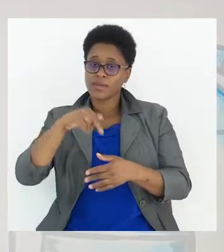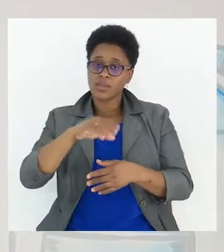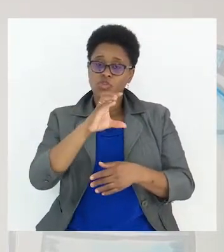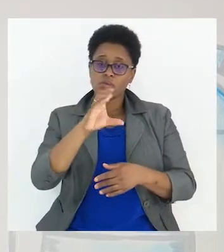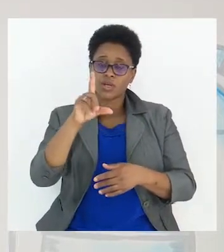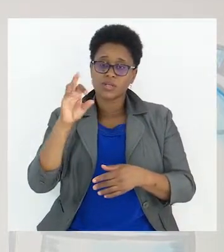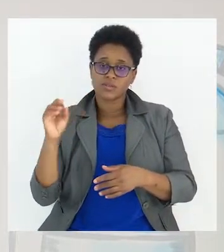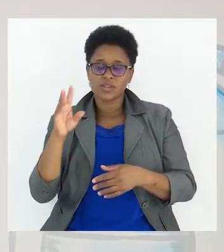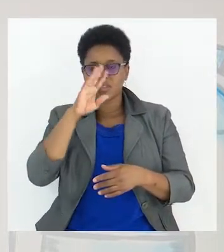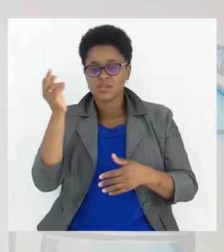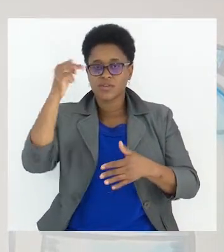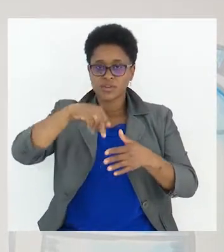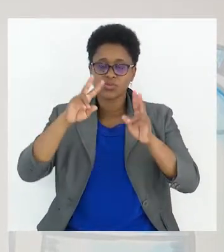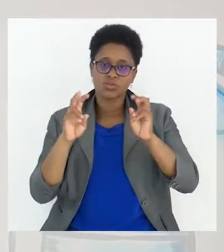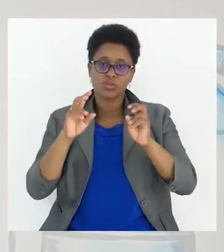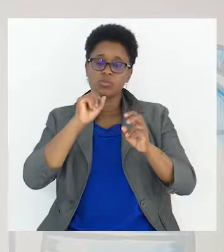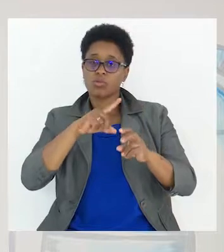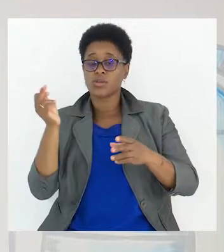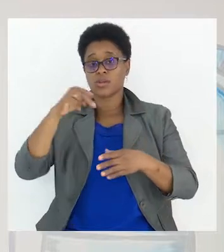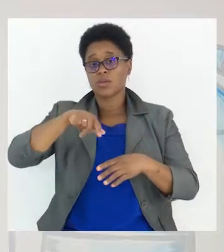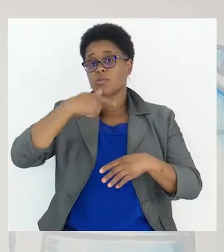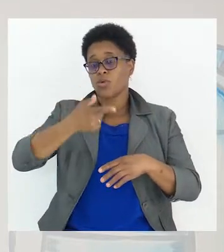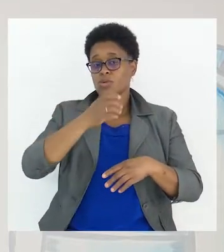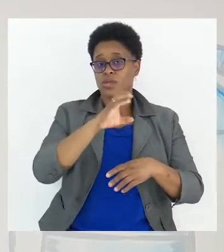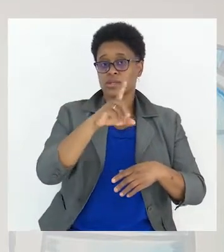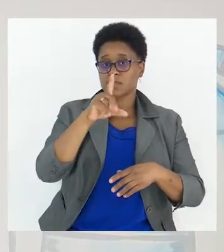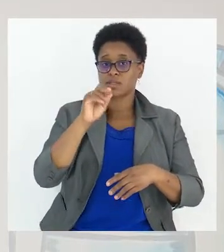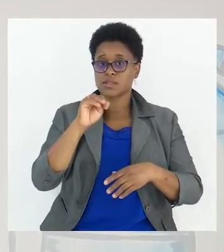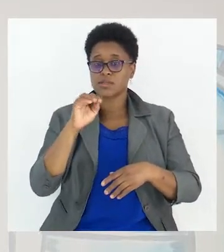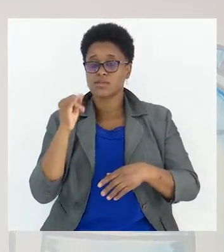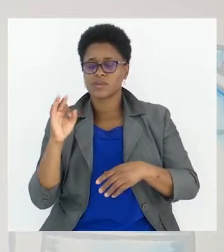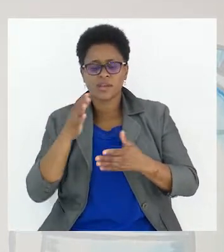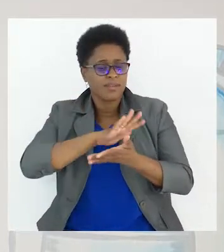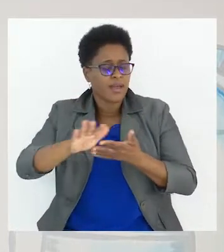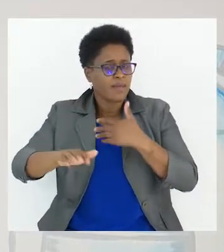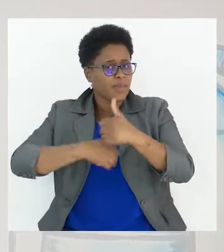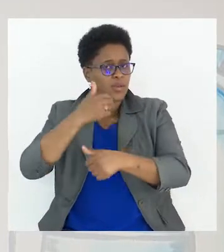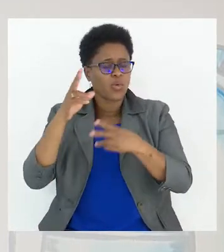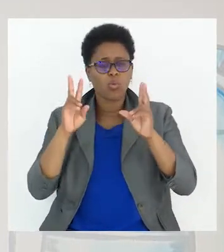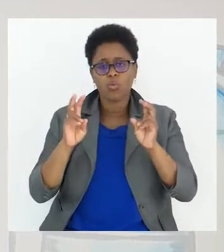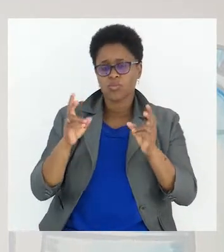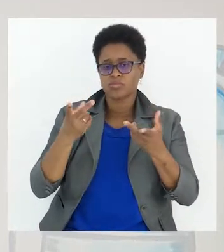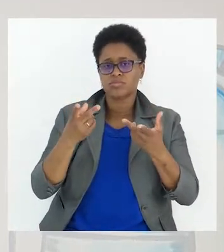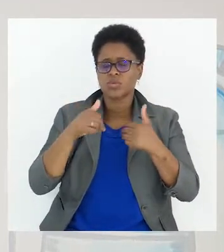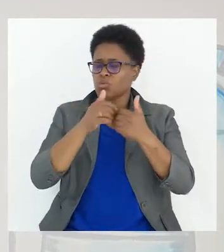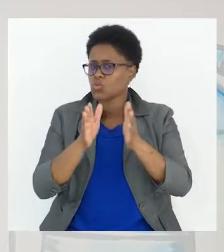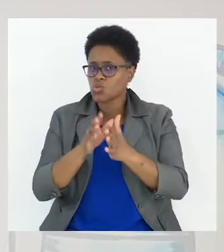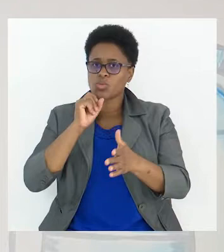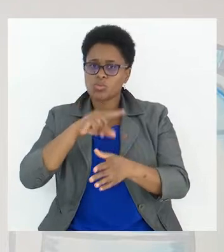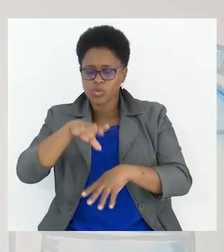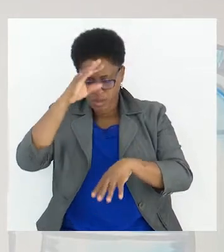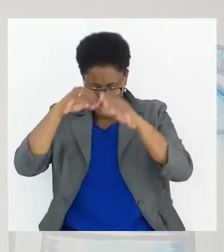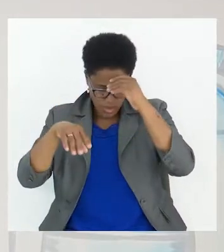estiver num contexto, pode entrar para outra classificação. E nada melhor que contextualizar tudo para poderes começar a